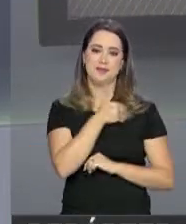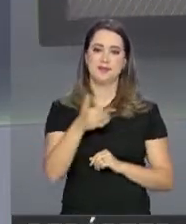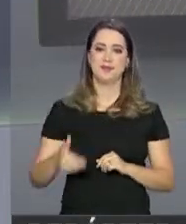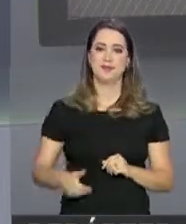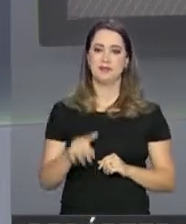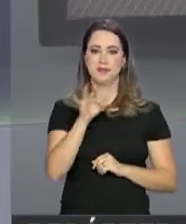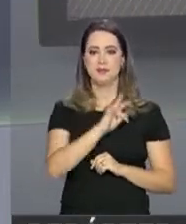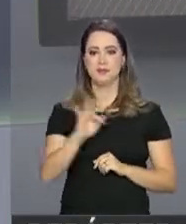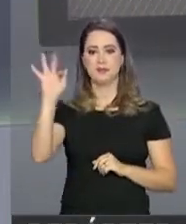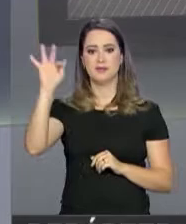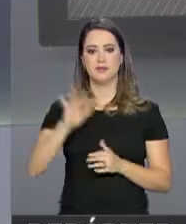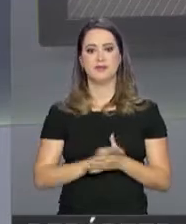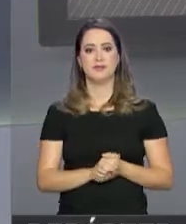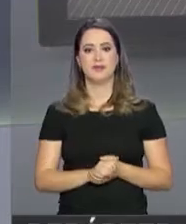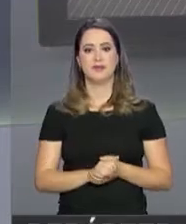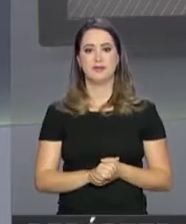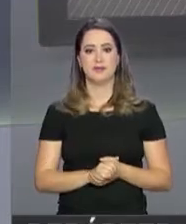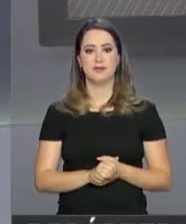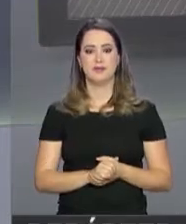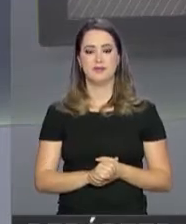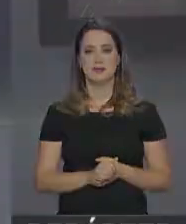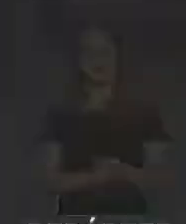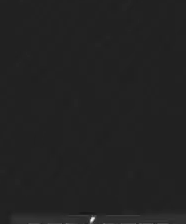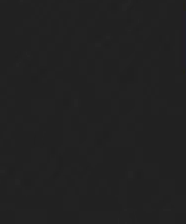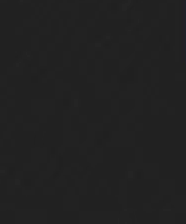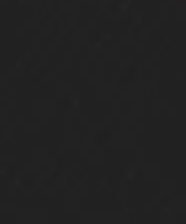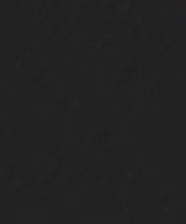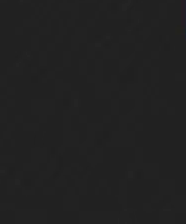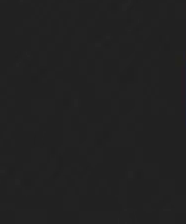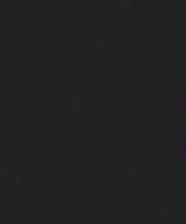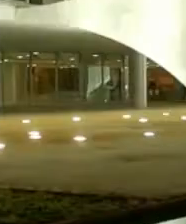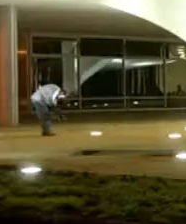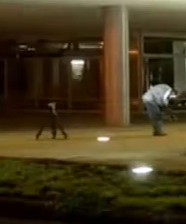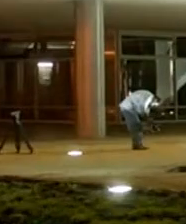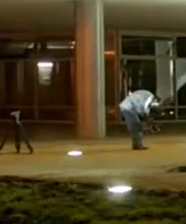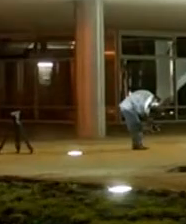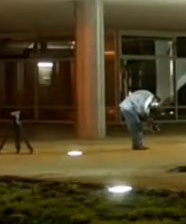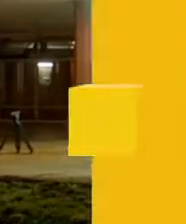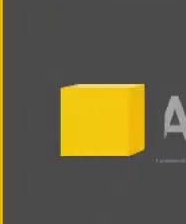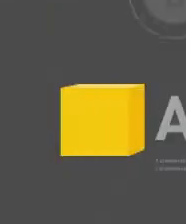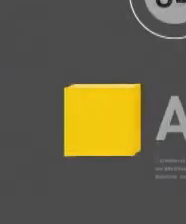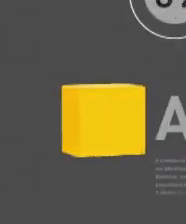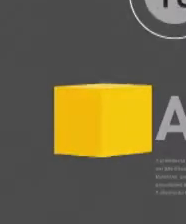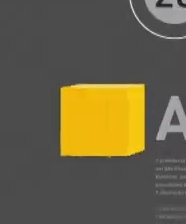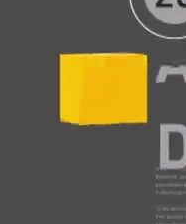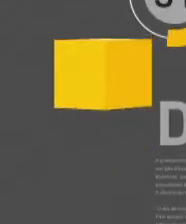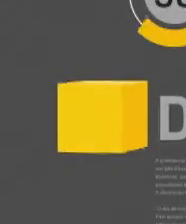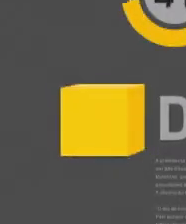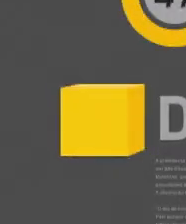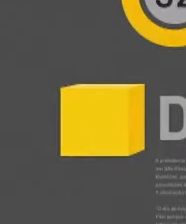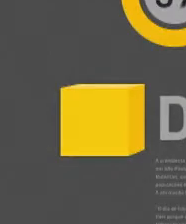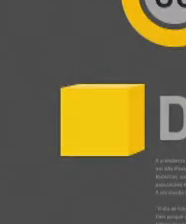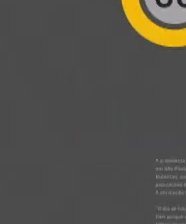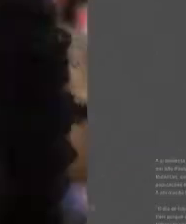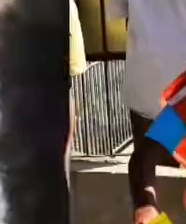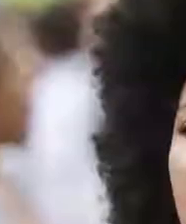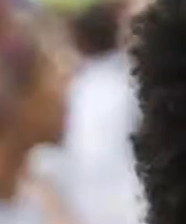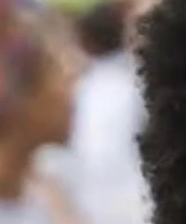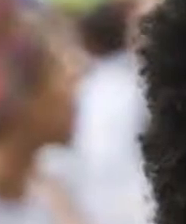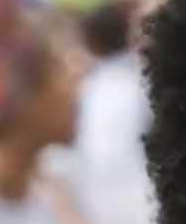aqui na NBR, a TV do Governo Federal.